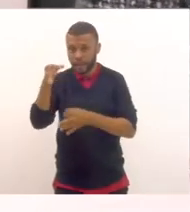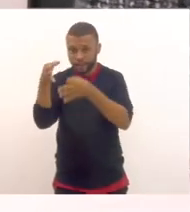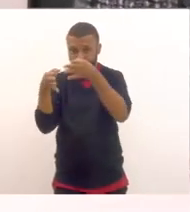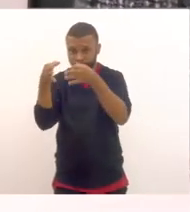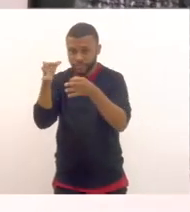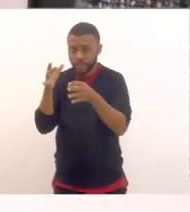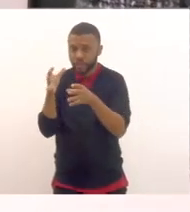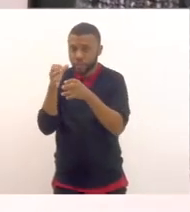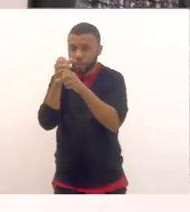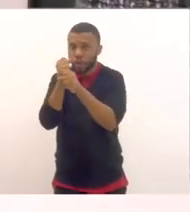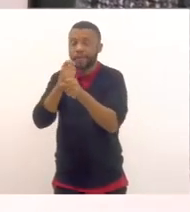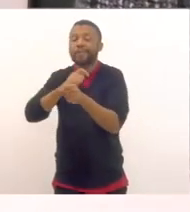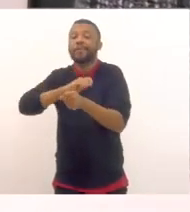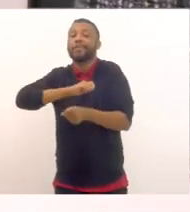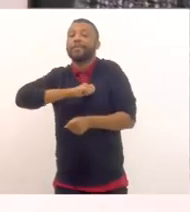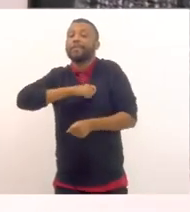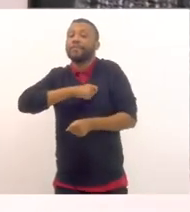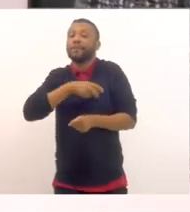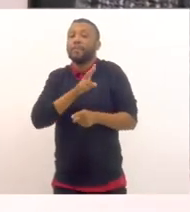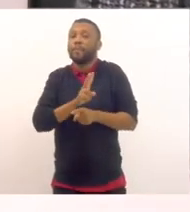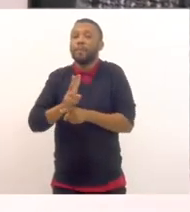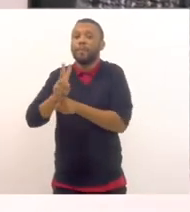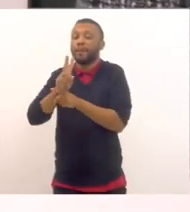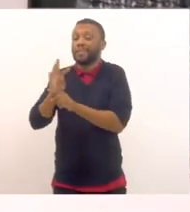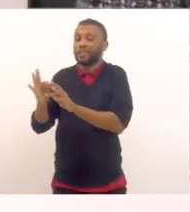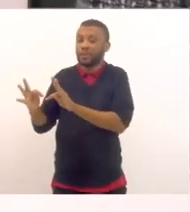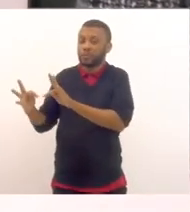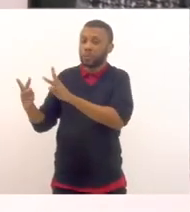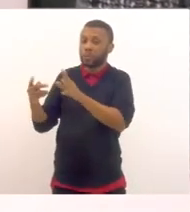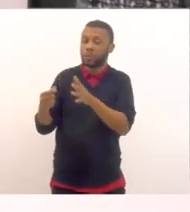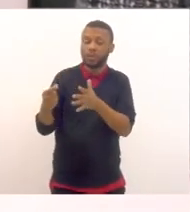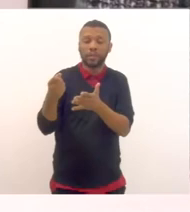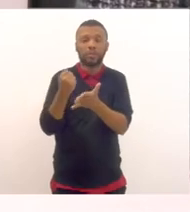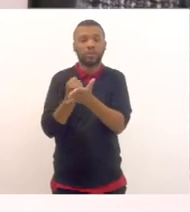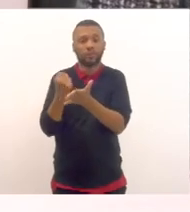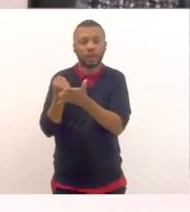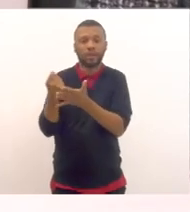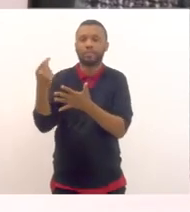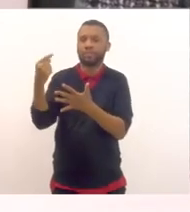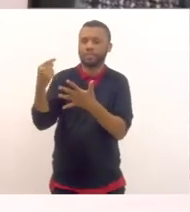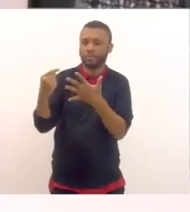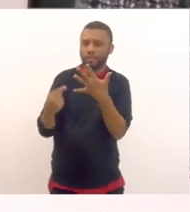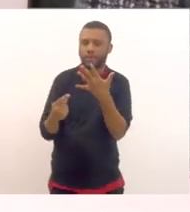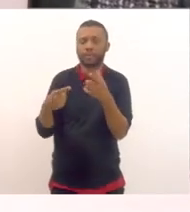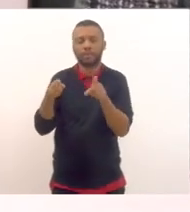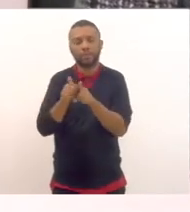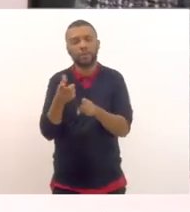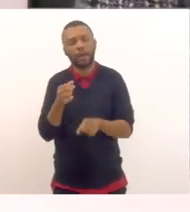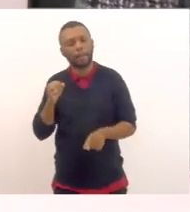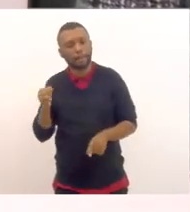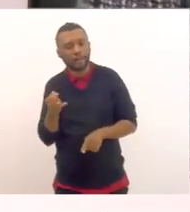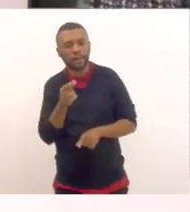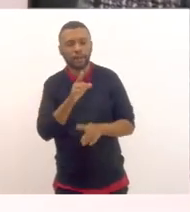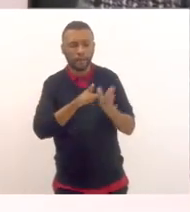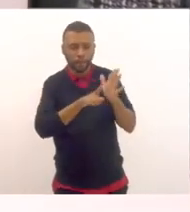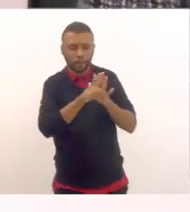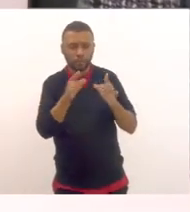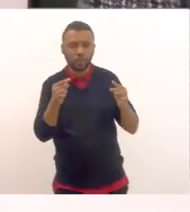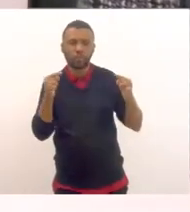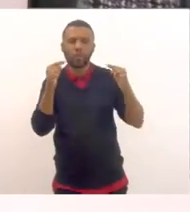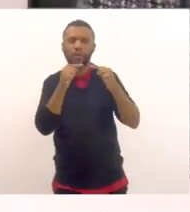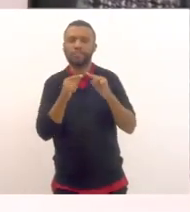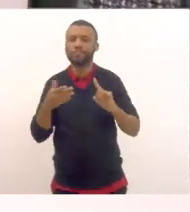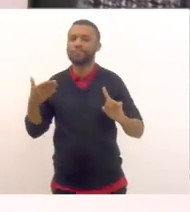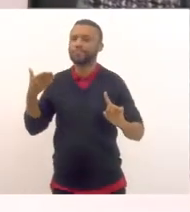auditoria em todos os seus bens todos esses mesmos não queria também aquelas suas pernas essa pergunta a senhora fosse